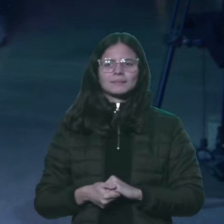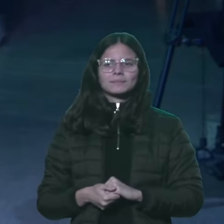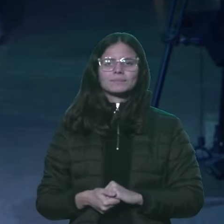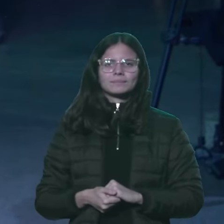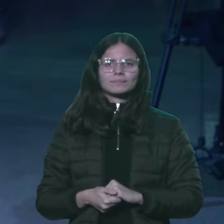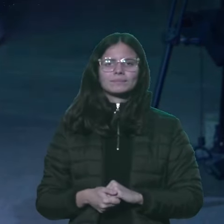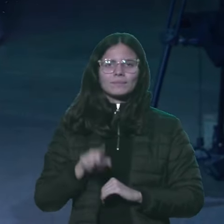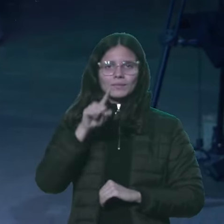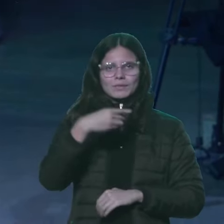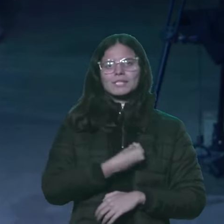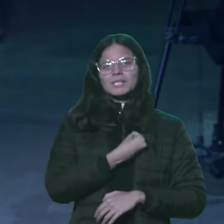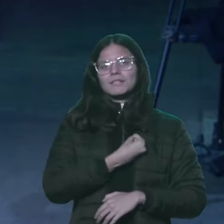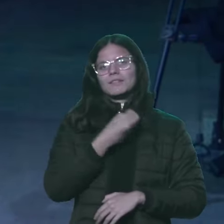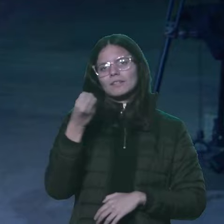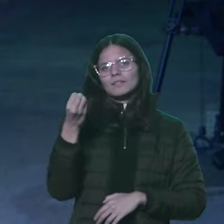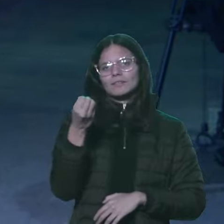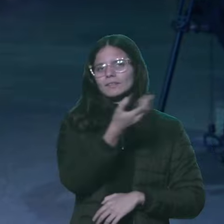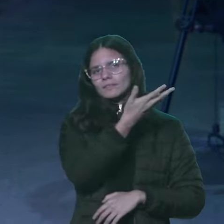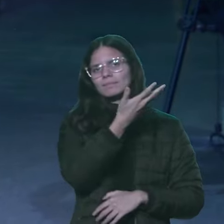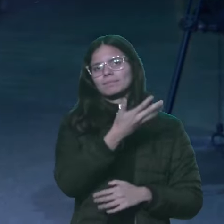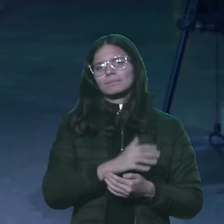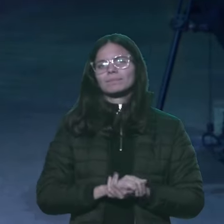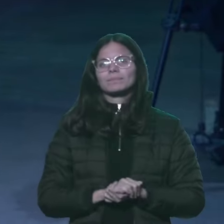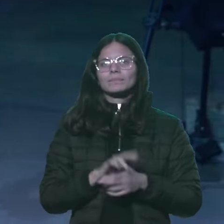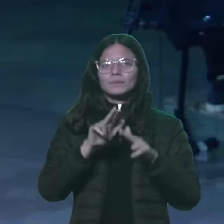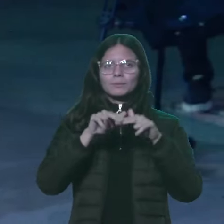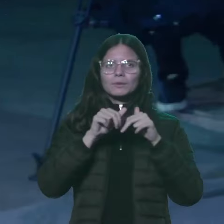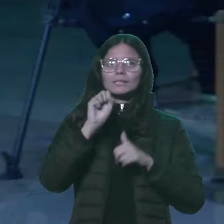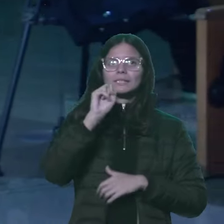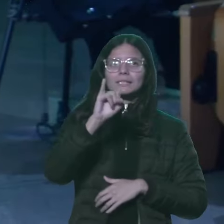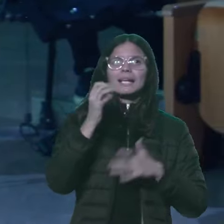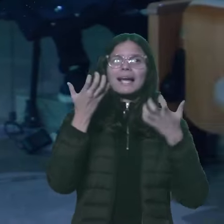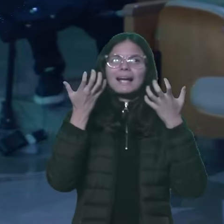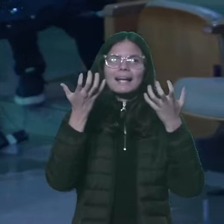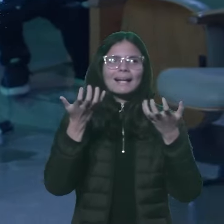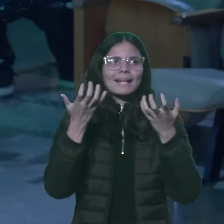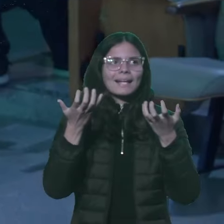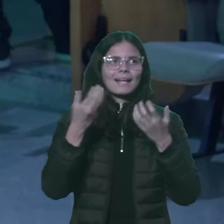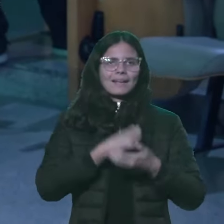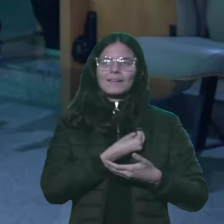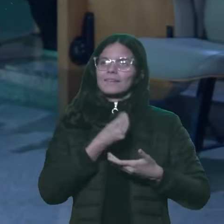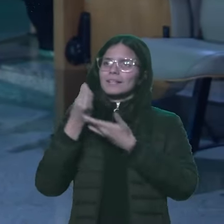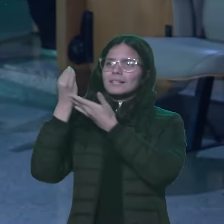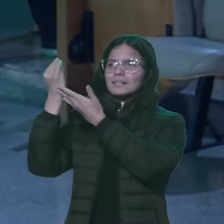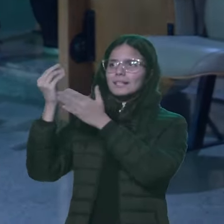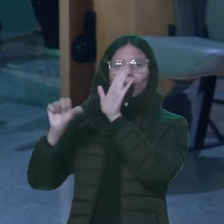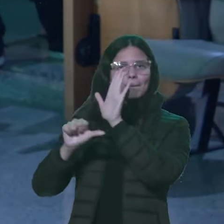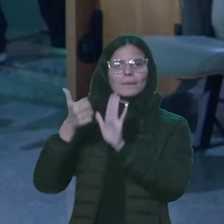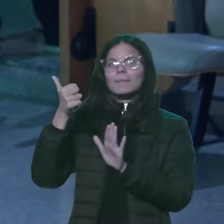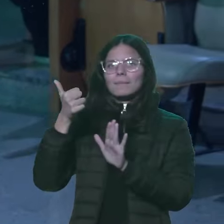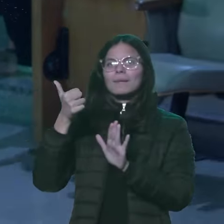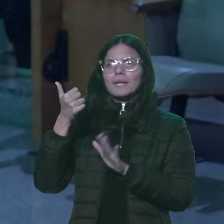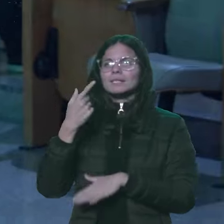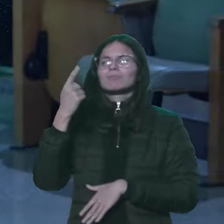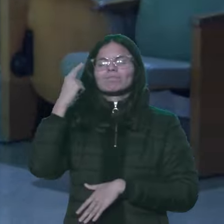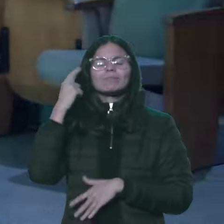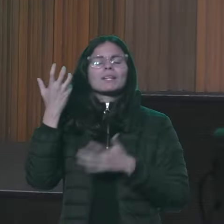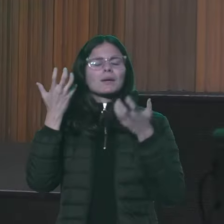e você vai viver uma vida nova. Por isso, se você quer entregar a sua vida para Jesus hoje, pela primeira vez, você falou, beleza, eu